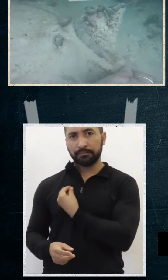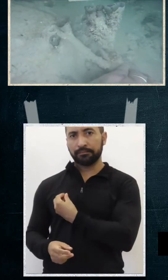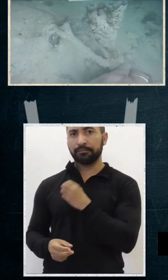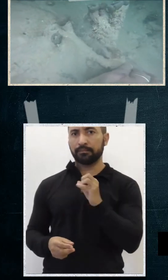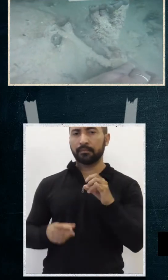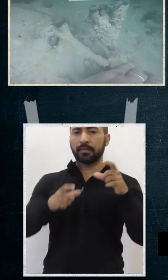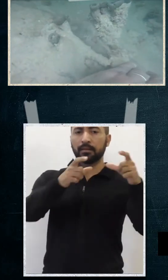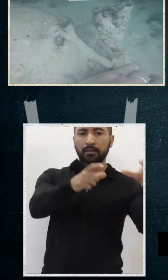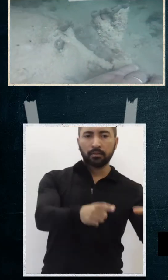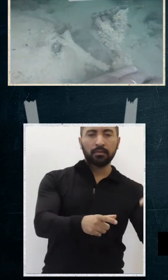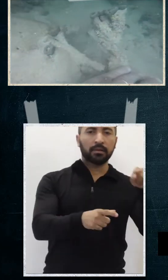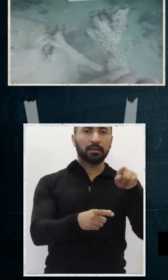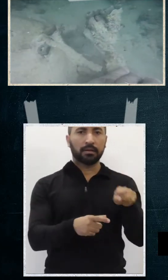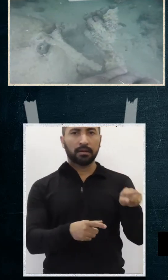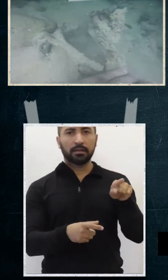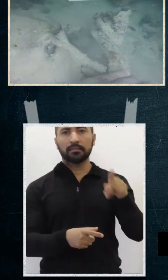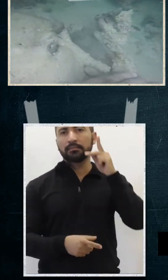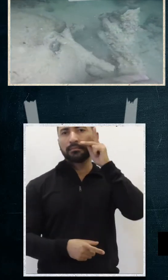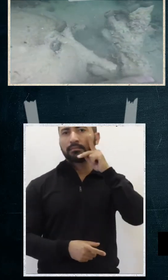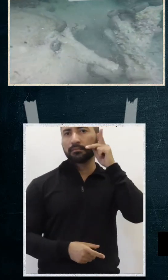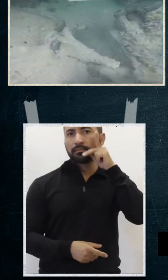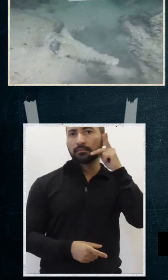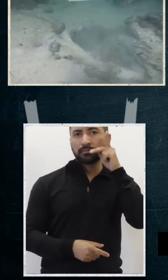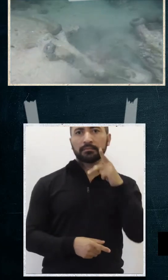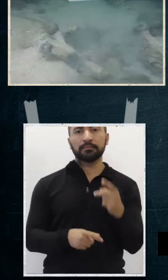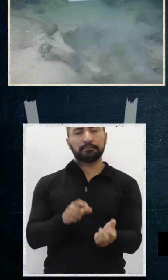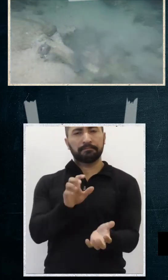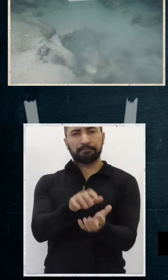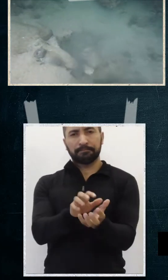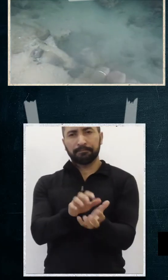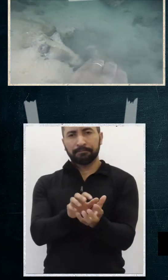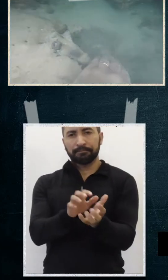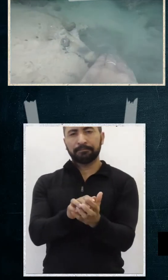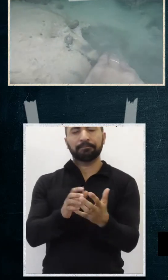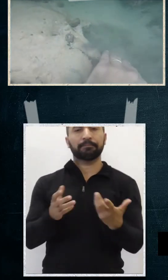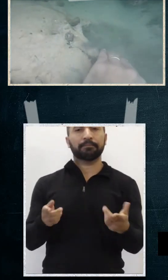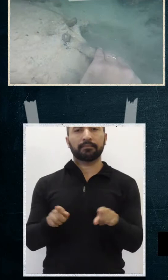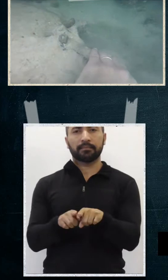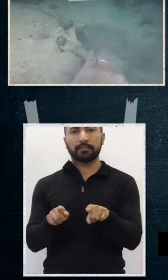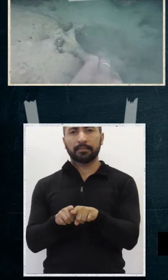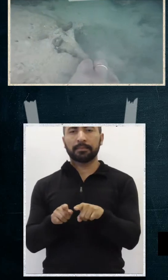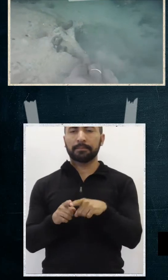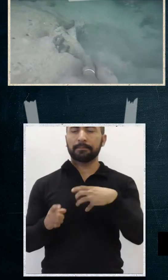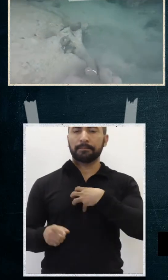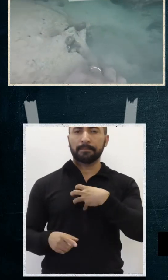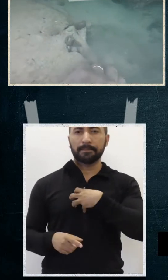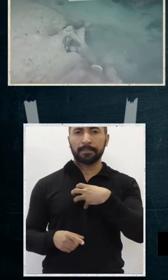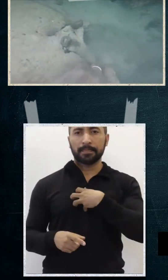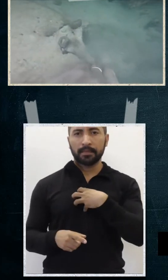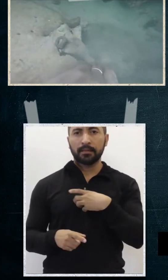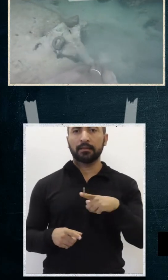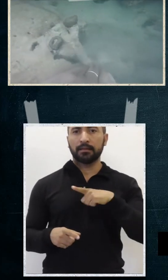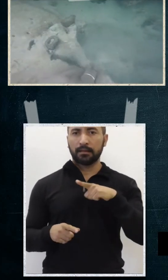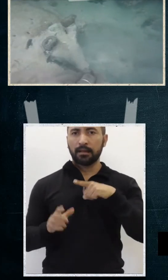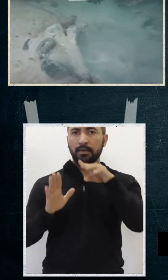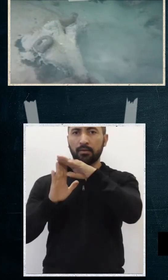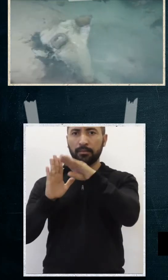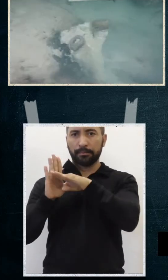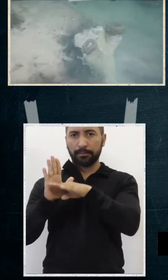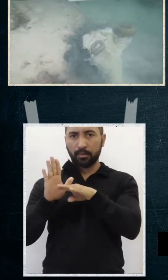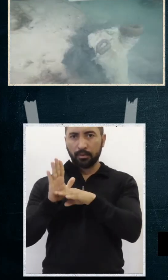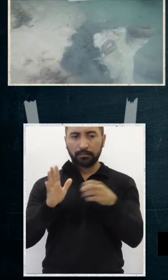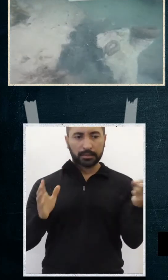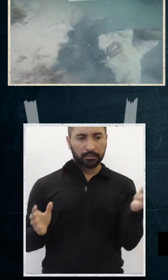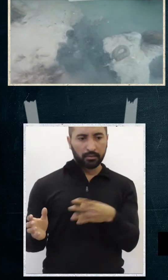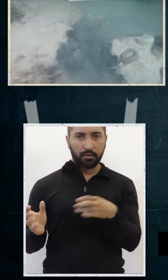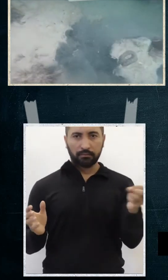fisicamente, elas não vão tombar. Se não tombam, elas vão continuar vivendo. Então, procuramos um mecanismo